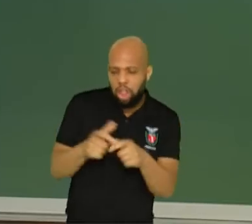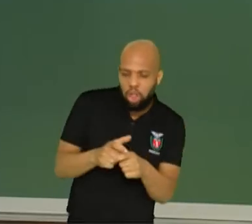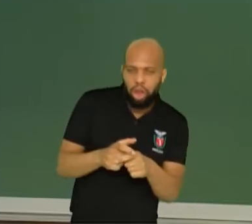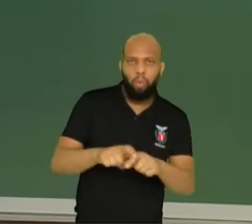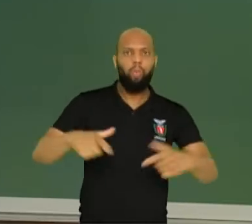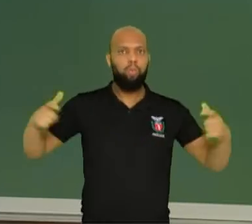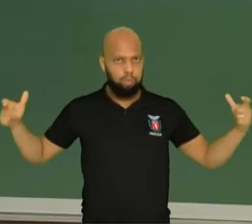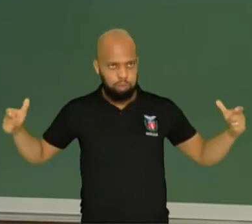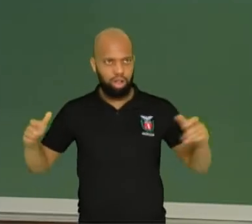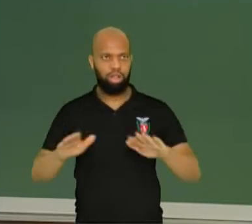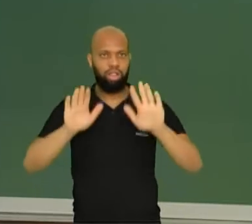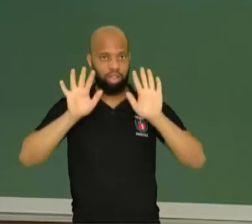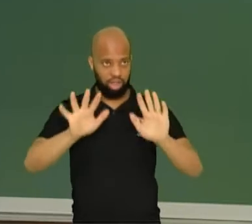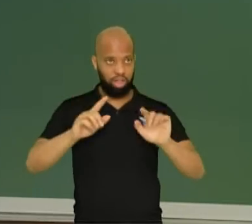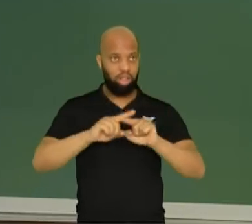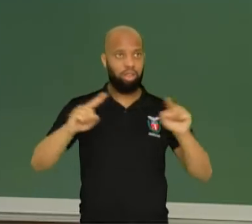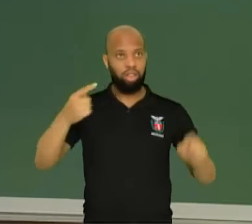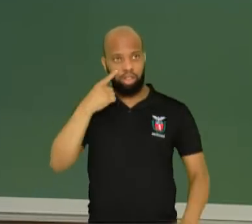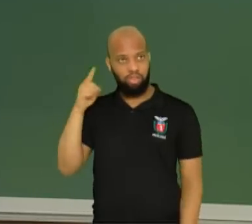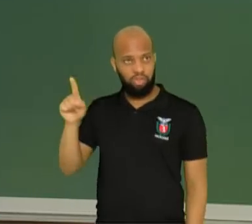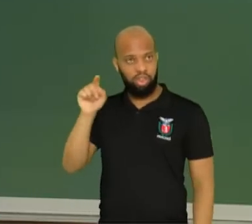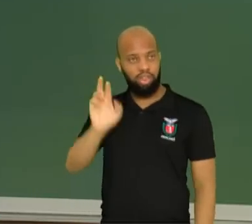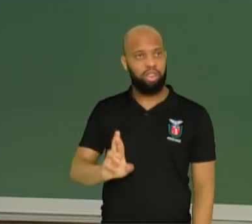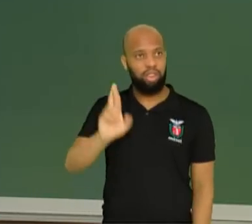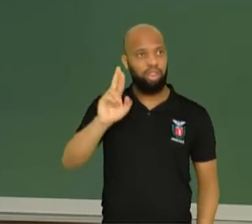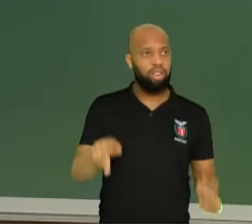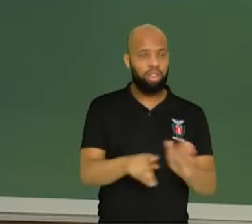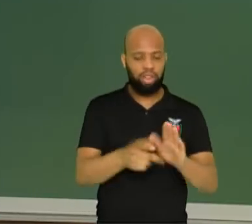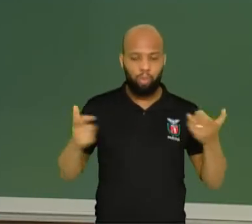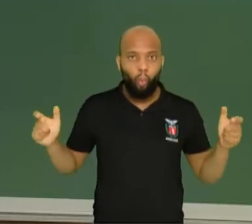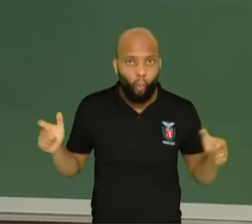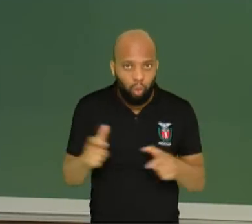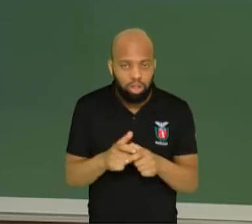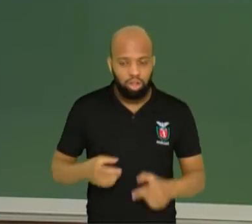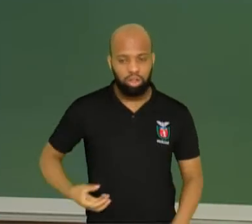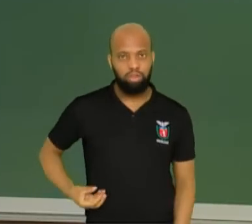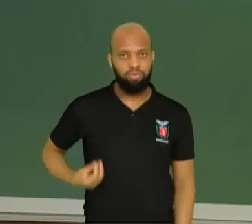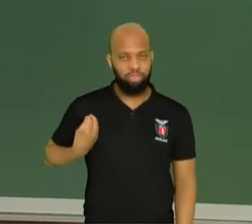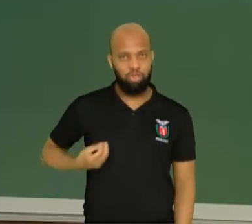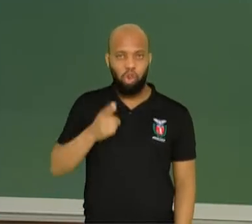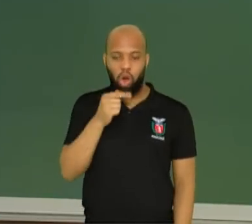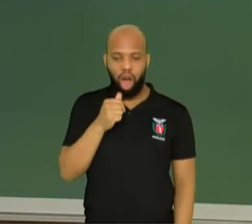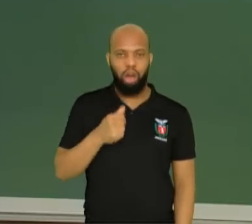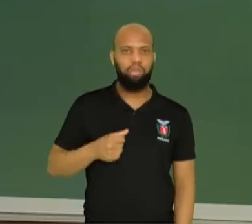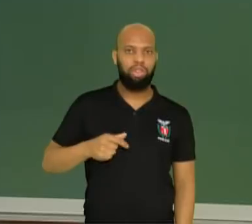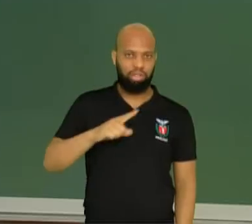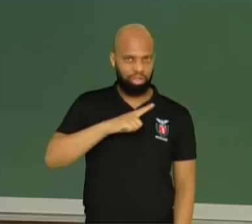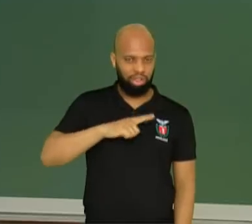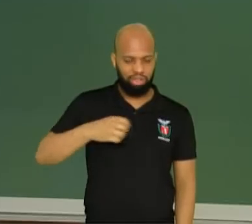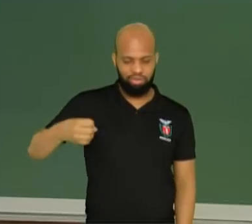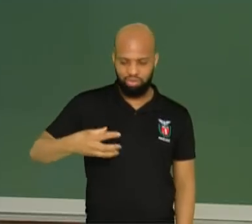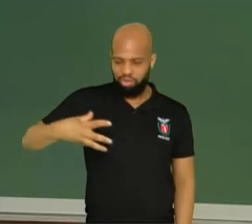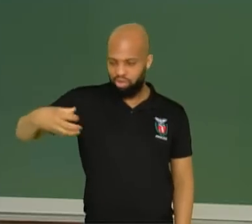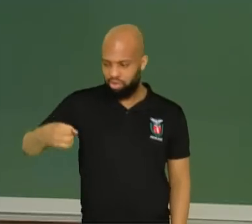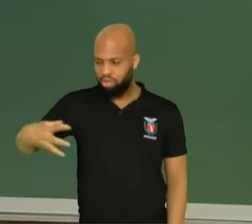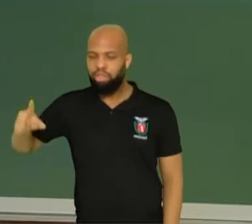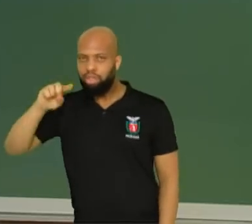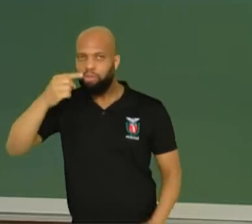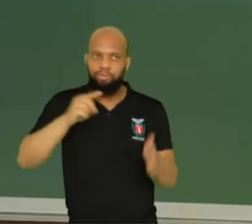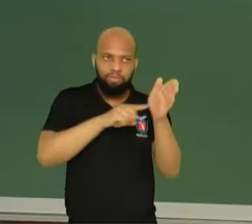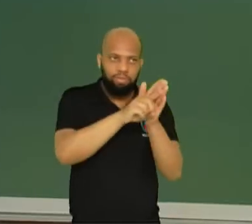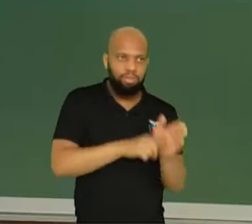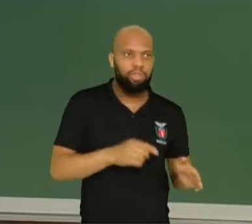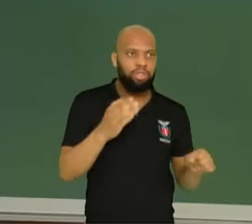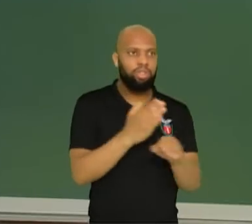água-viva? Calma. Mas aqui está o representante da menor água-viva que existe. Depois, se você ficar curioso, entra no Google e pesquisa